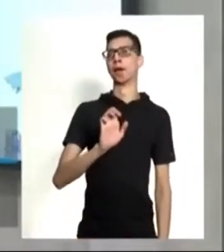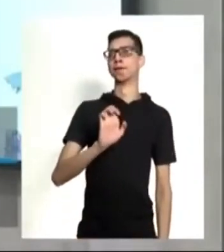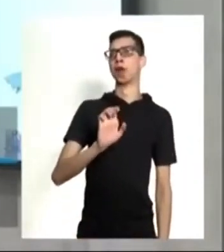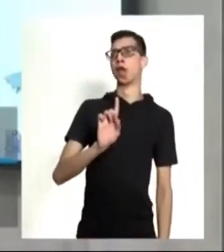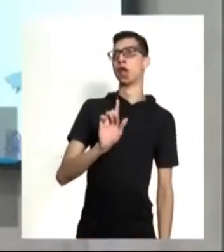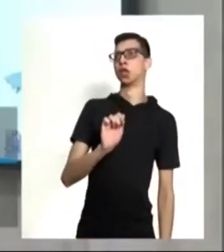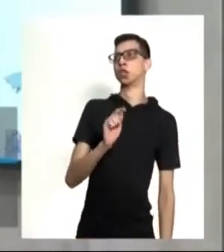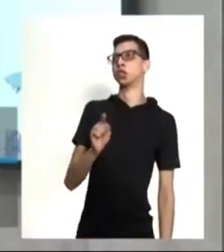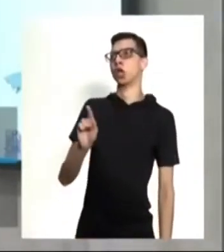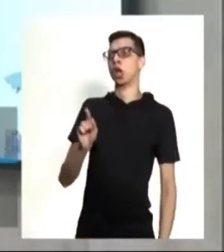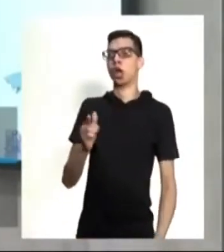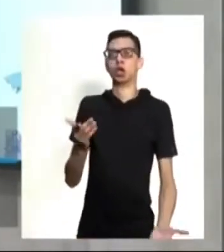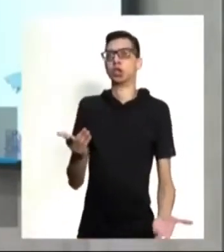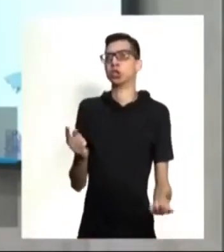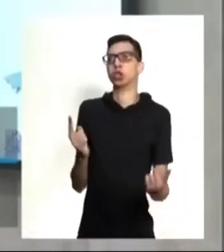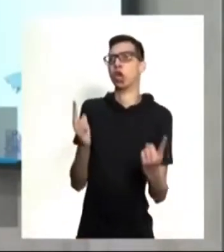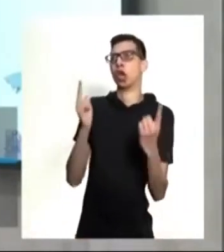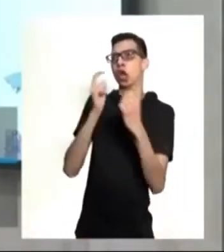Para.